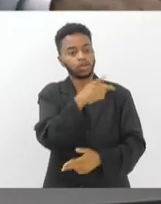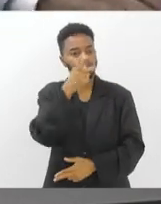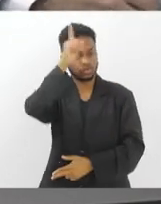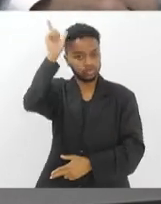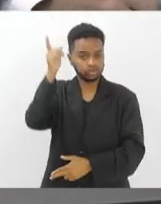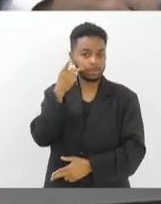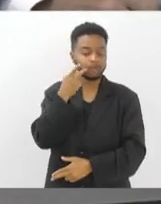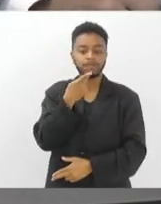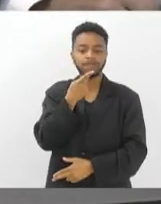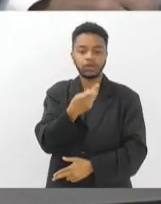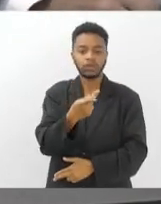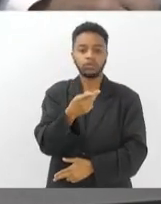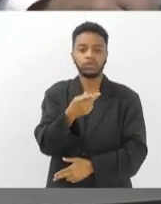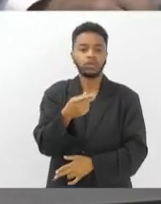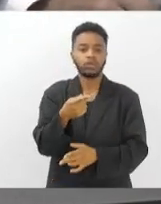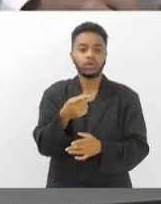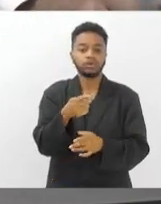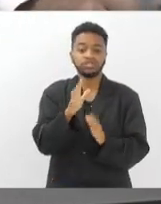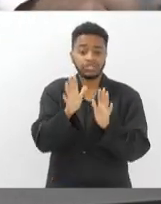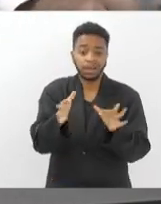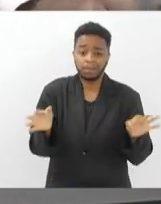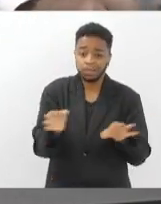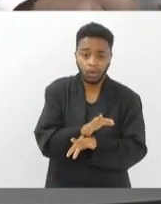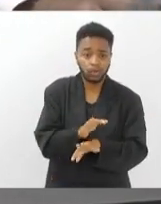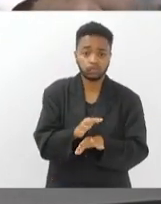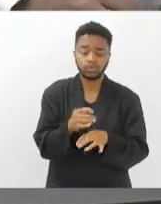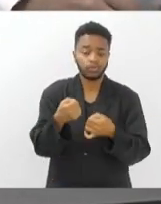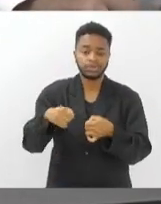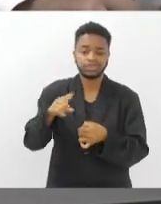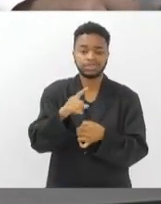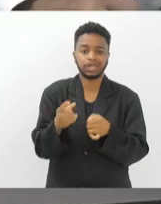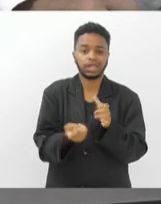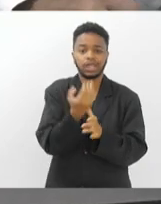consta esse limite. Ele não precisa reproduzir, perfeito, porque ele já lá está.